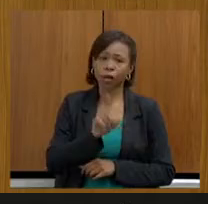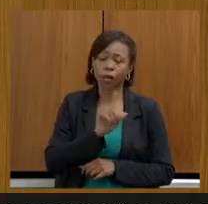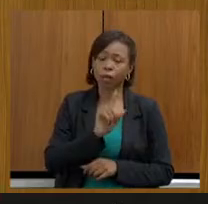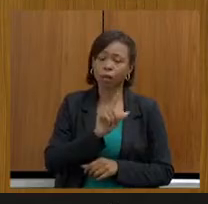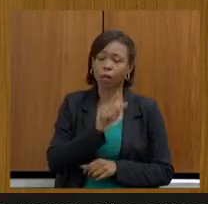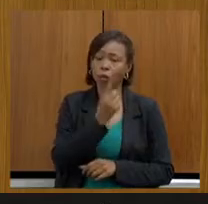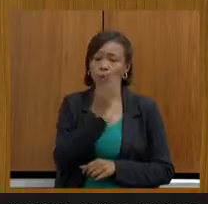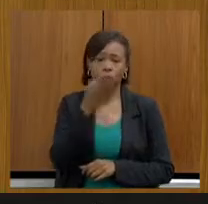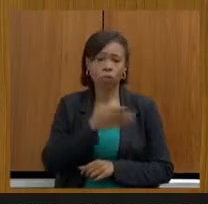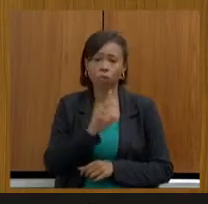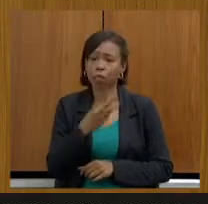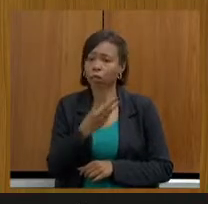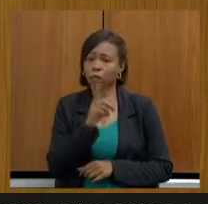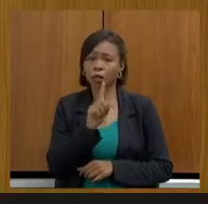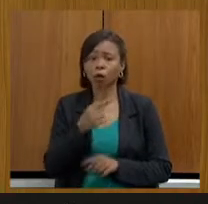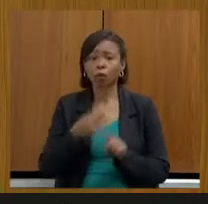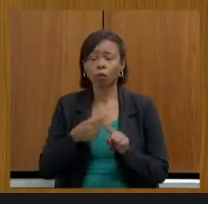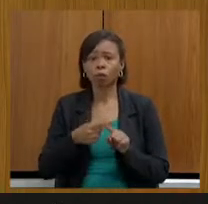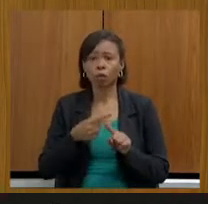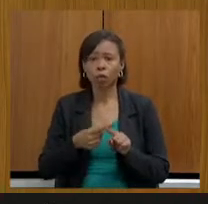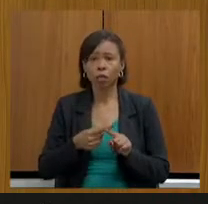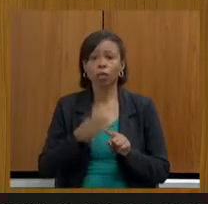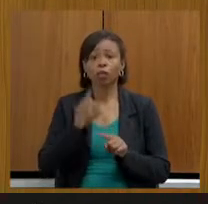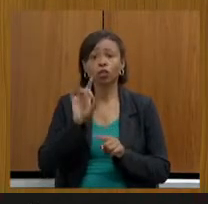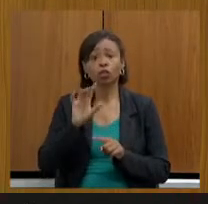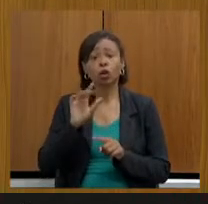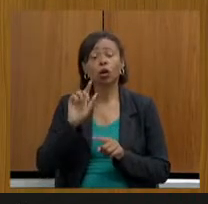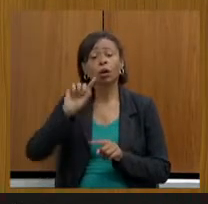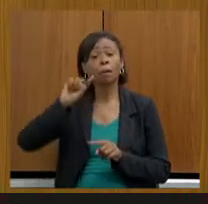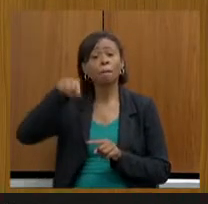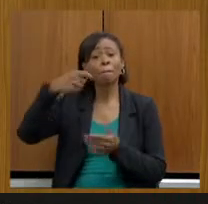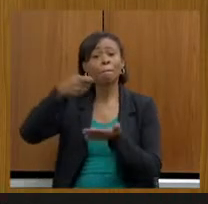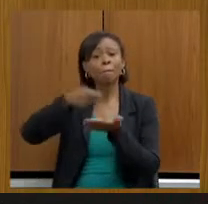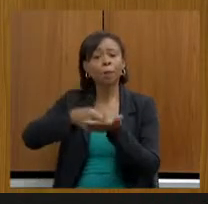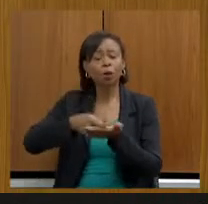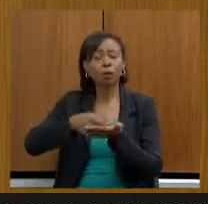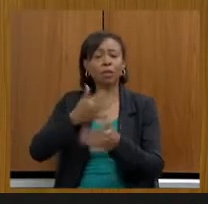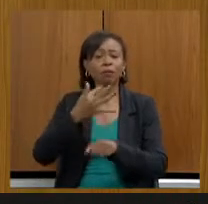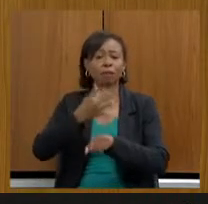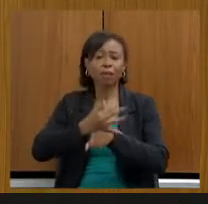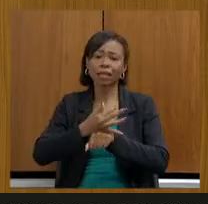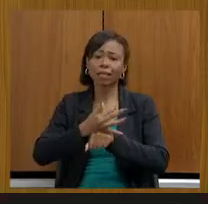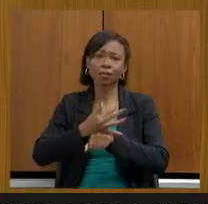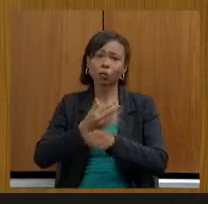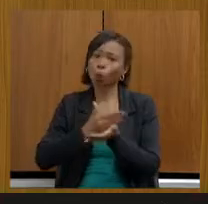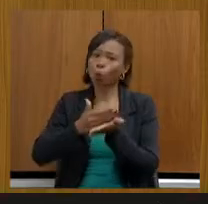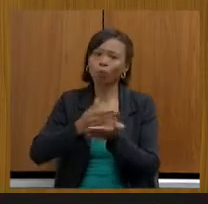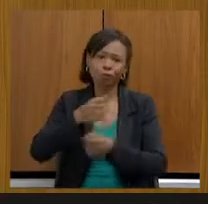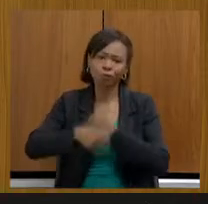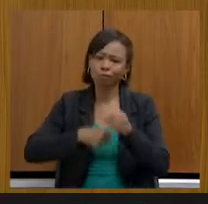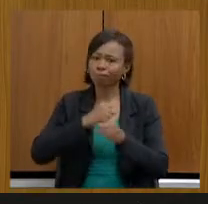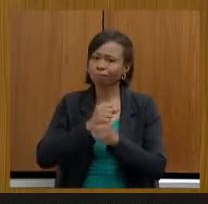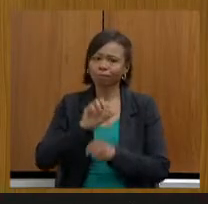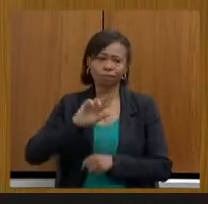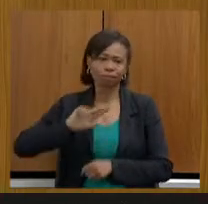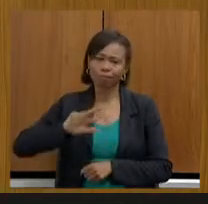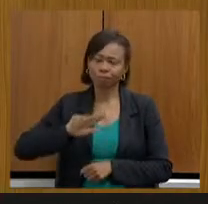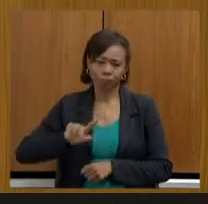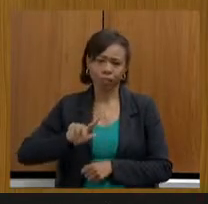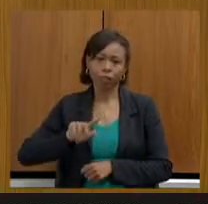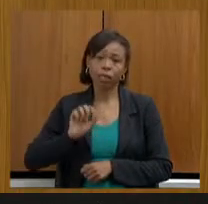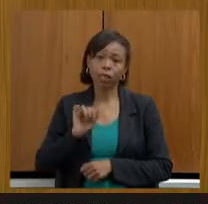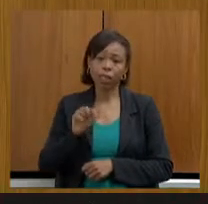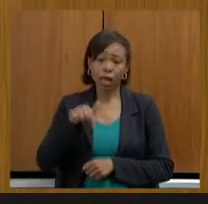contratos estarão renovado só receberão quando gozarem as férias o que não será no início do ano Então se no decorrer da desta